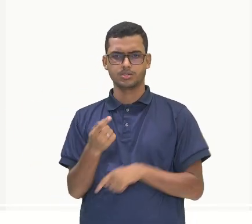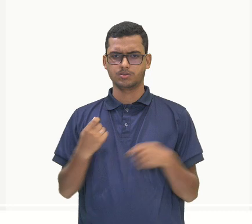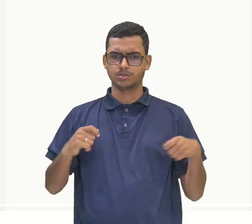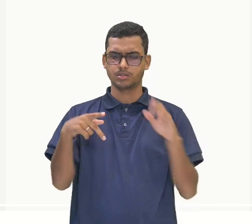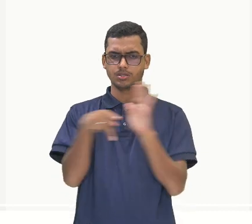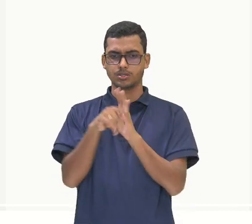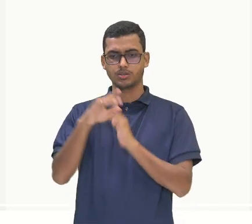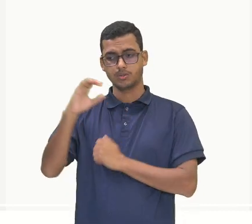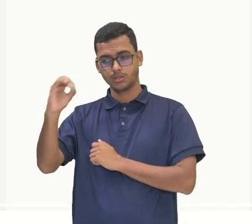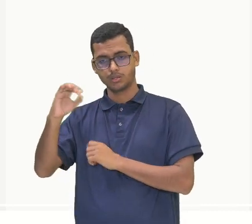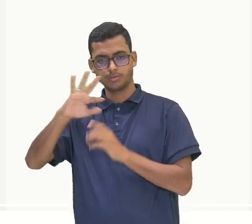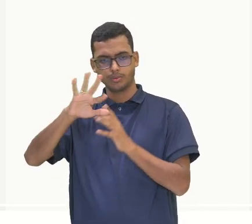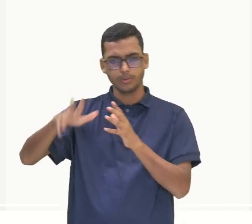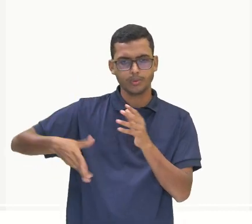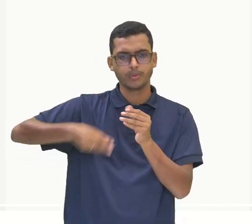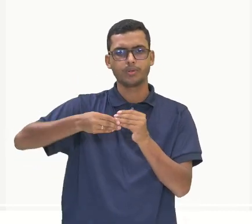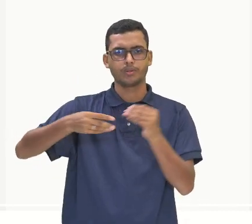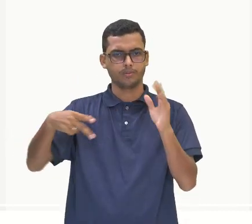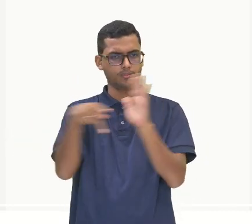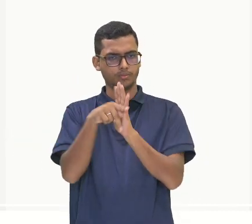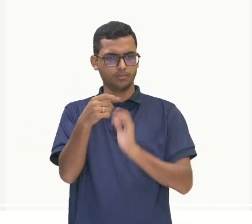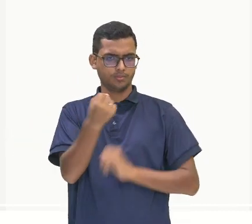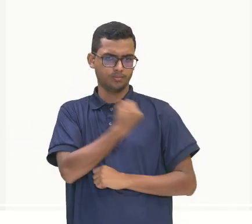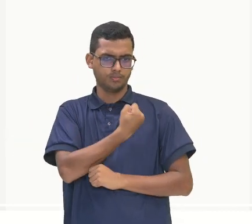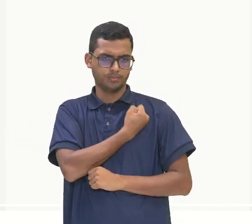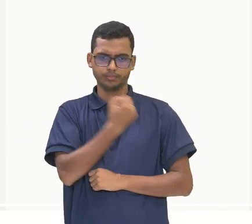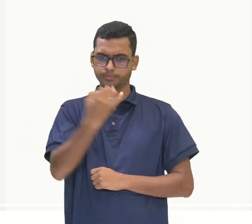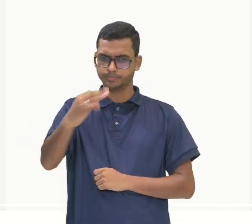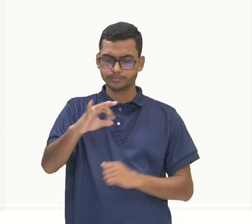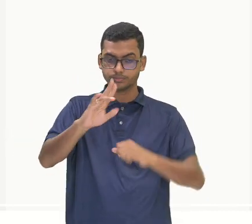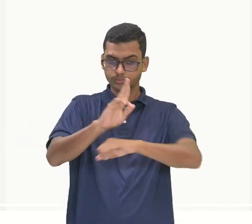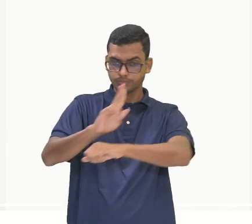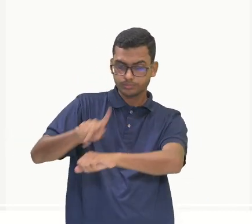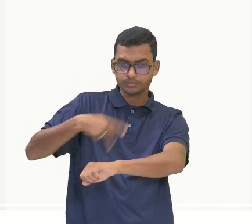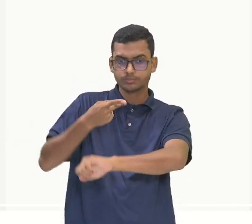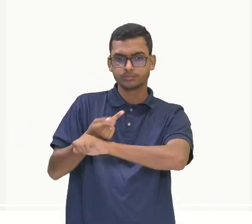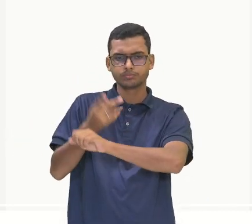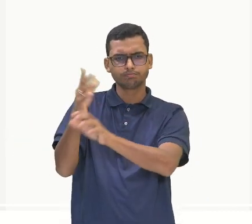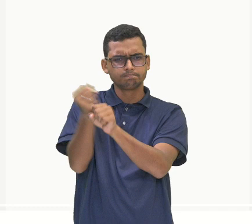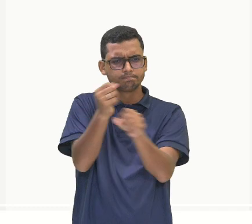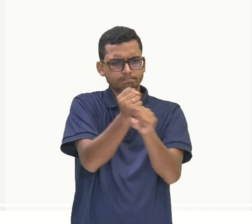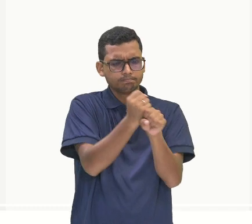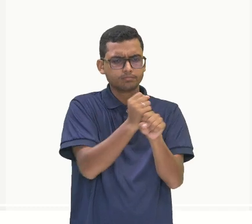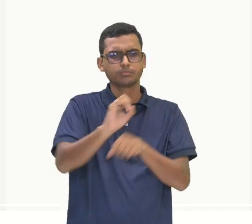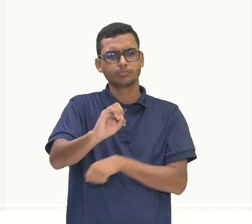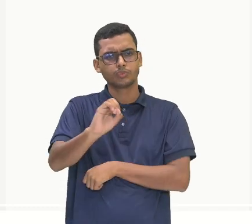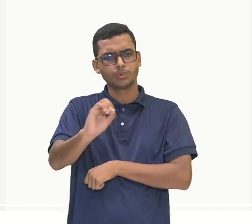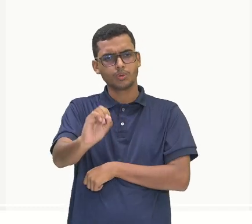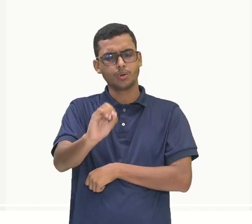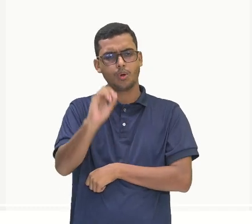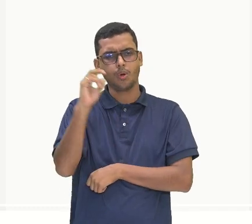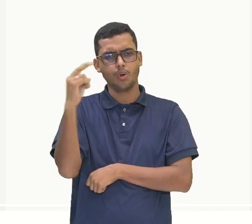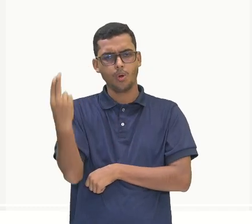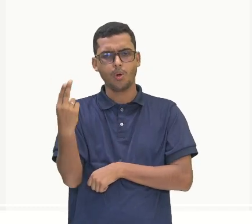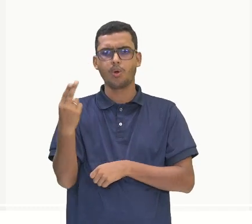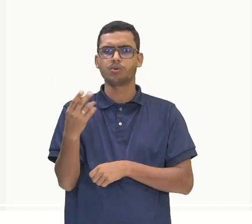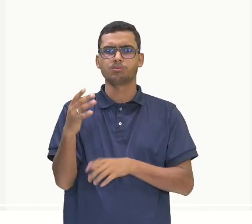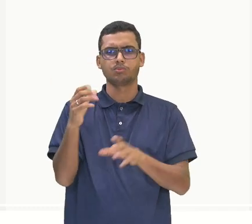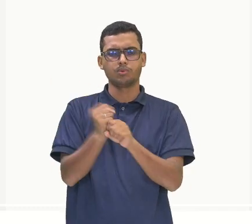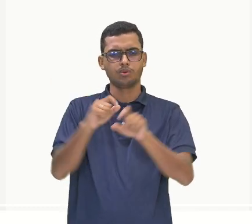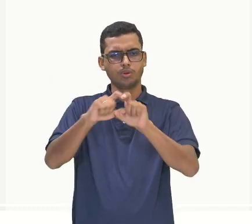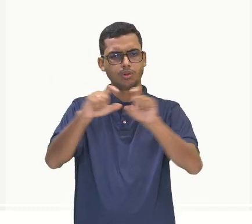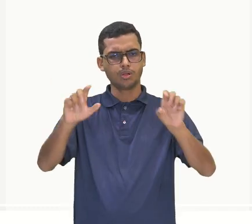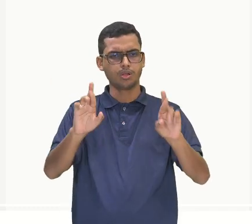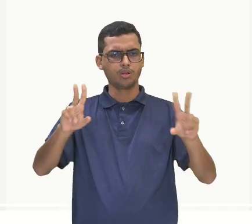0, né? As casas decimais, e depois eu faço a soma ou a diferença, como se fossem